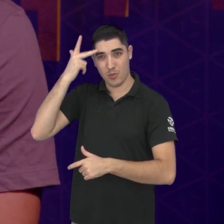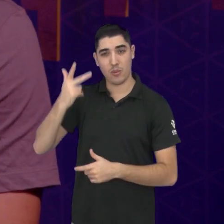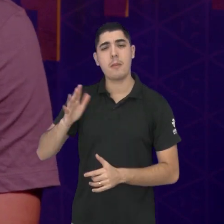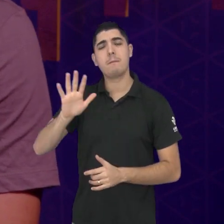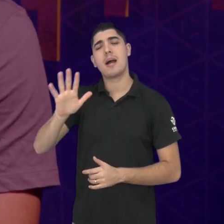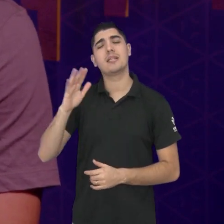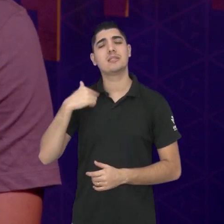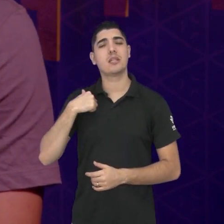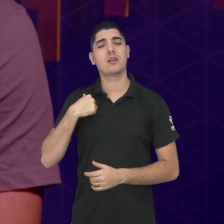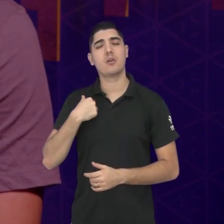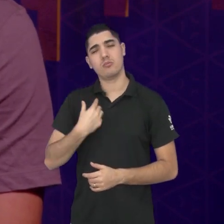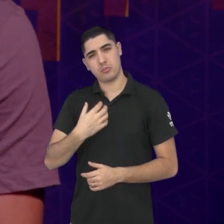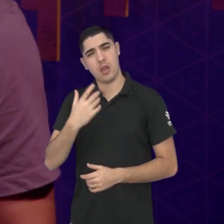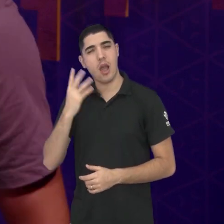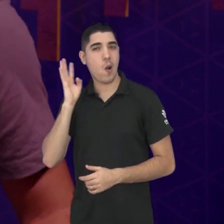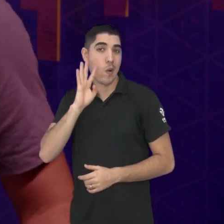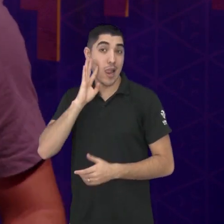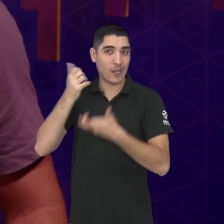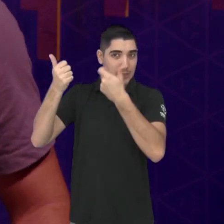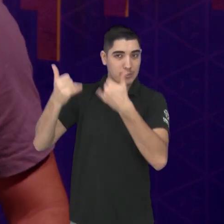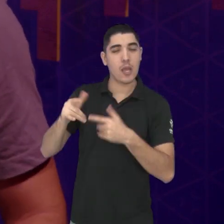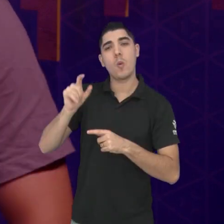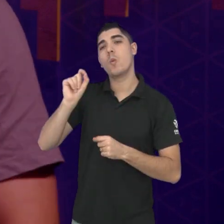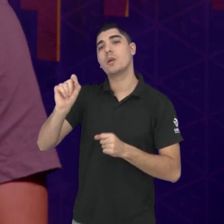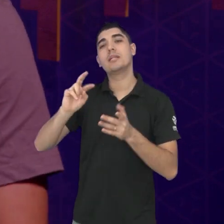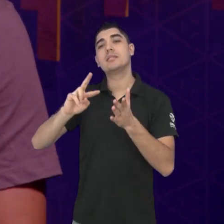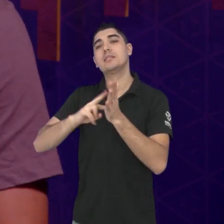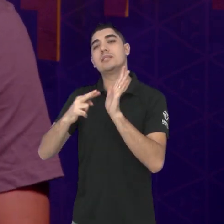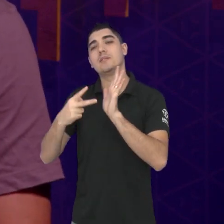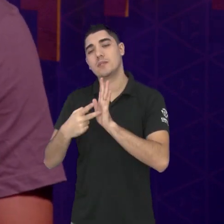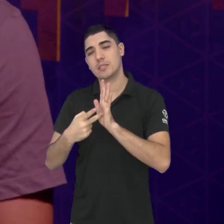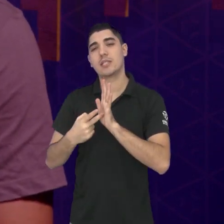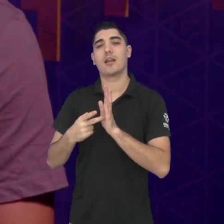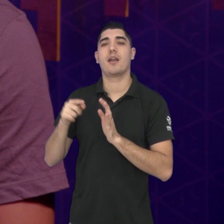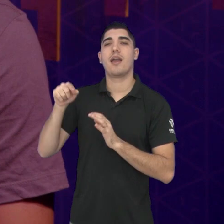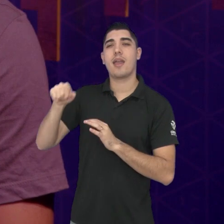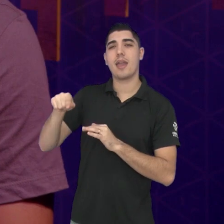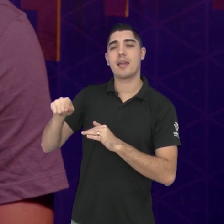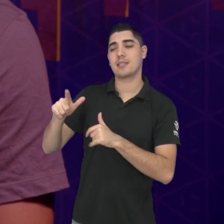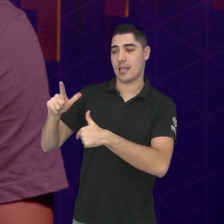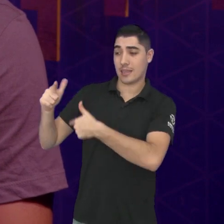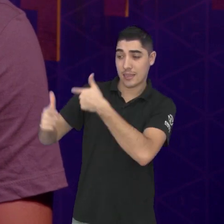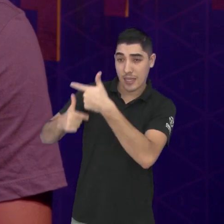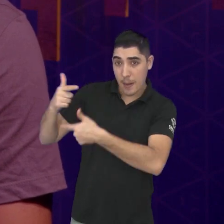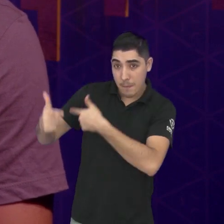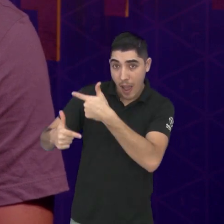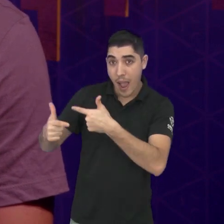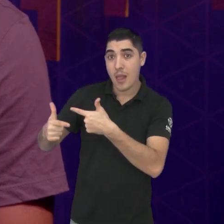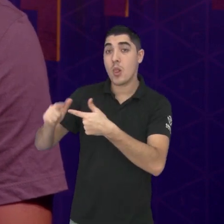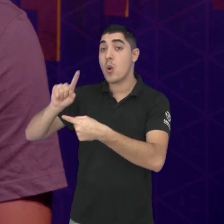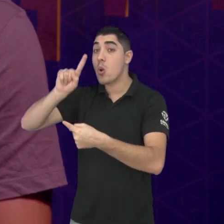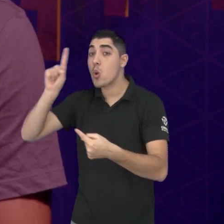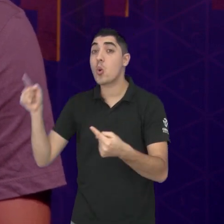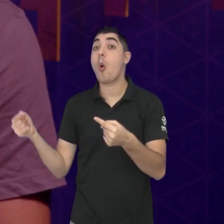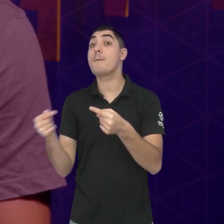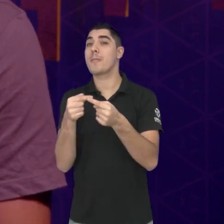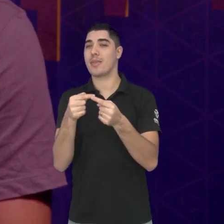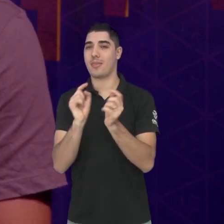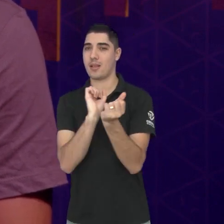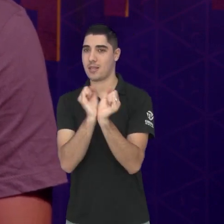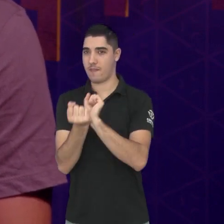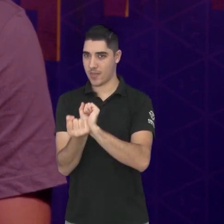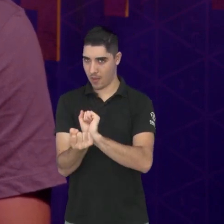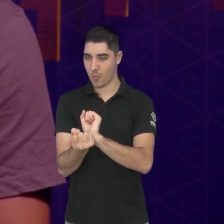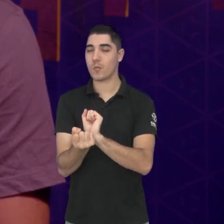e dar um bizu para definir bem o que é essa situação de trabalho análoga à